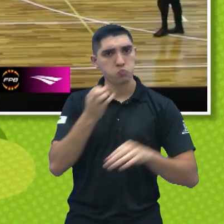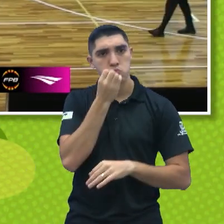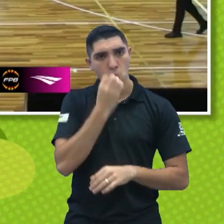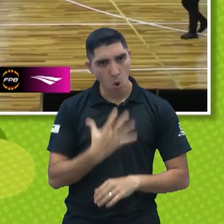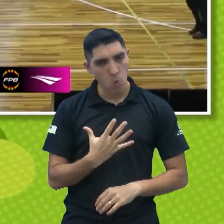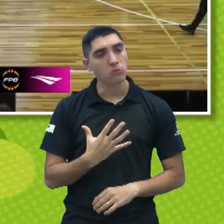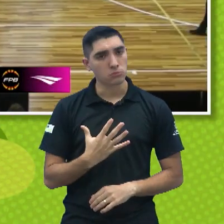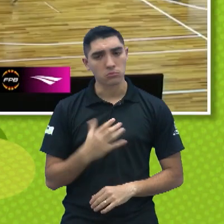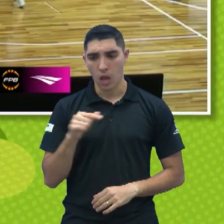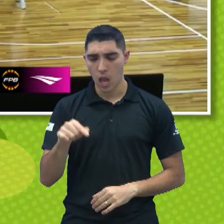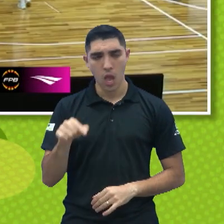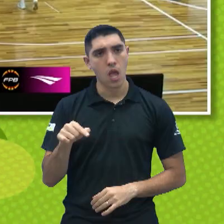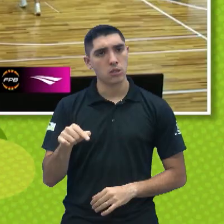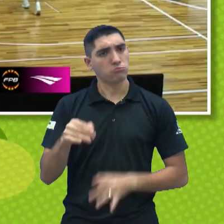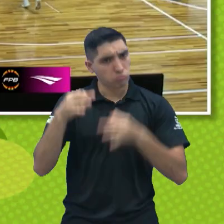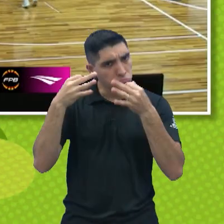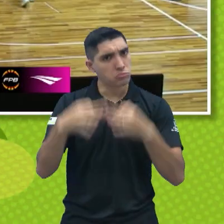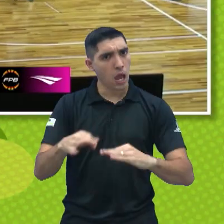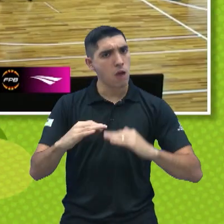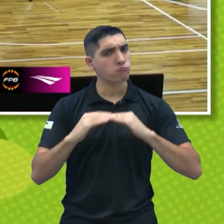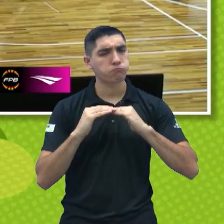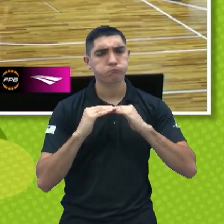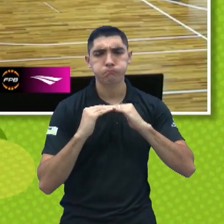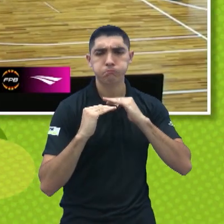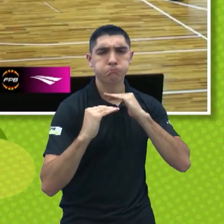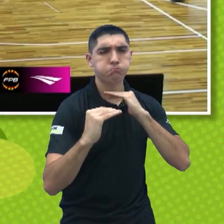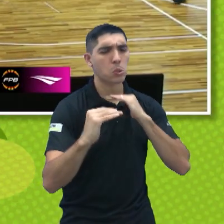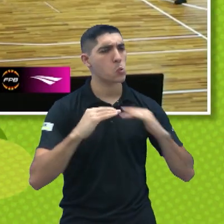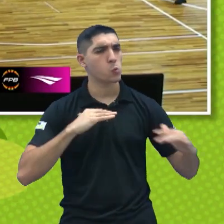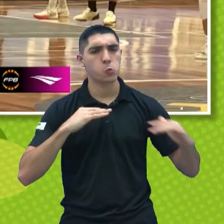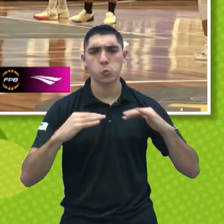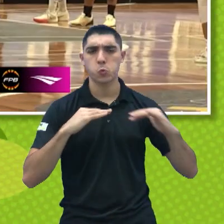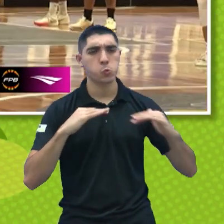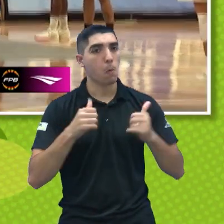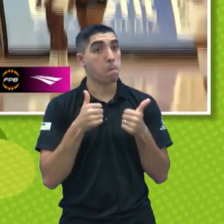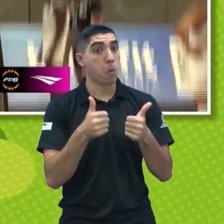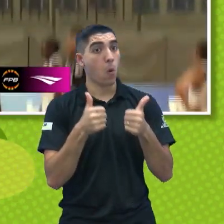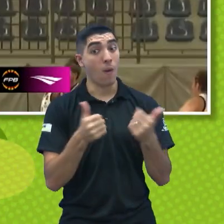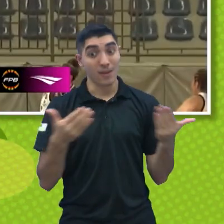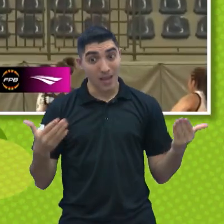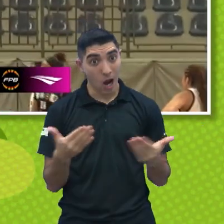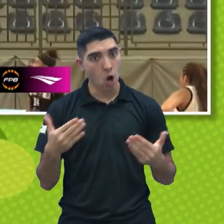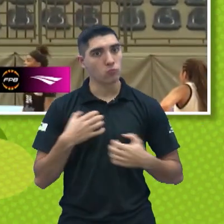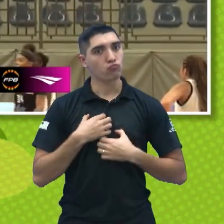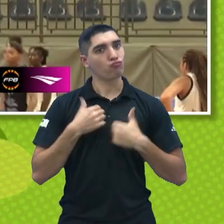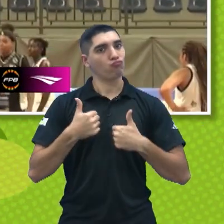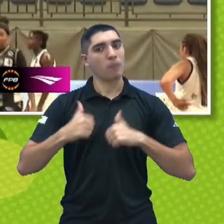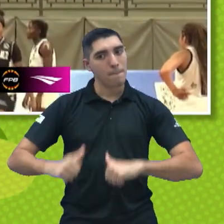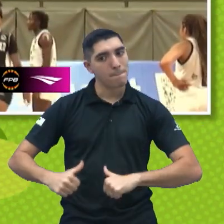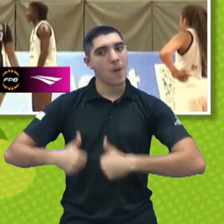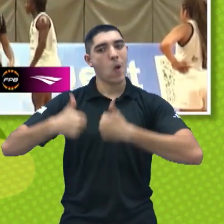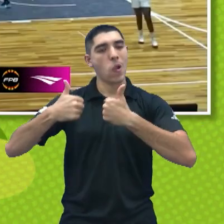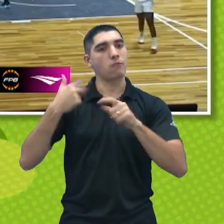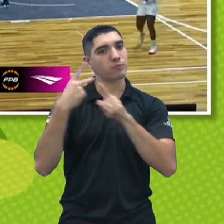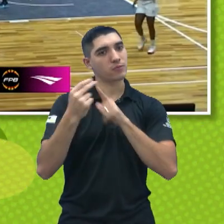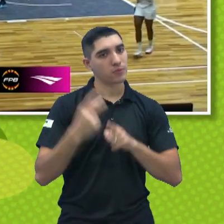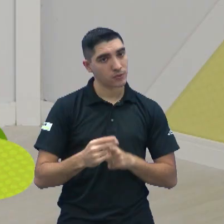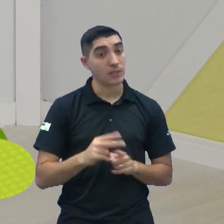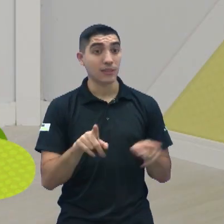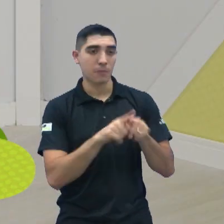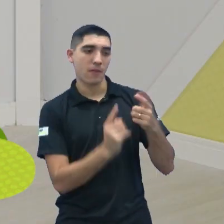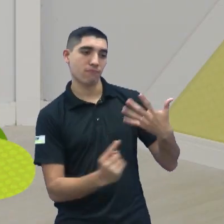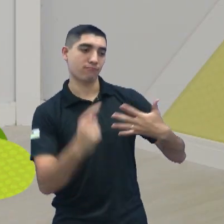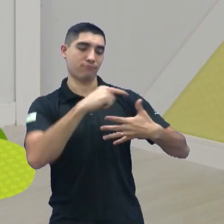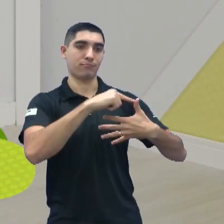atuação extremamente consistente das meninas e recupera novamente, né, o caminho das vitórias e a liderança também da competição.